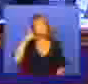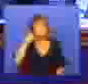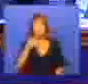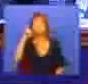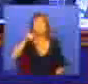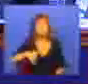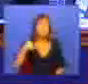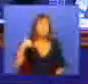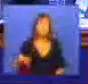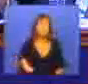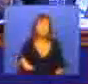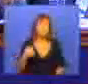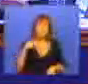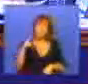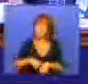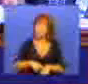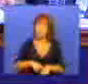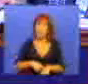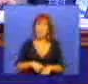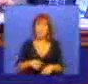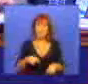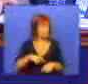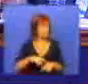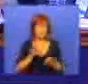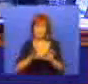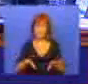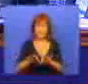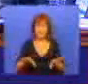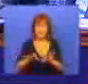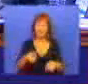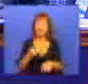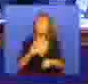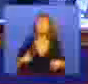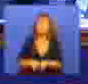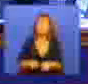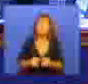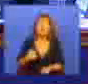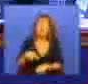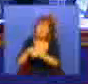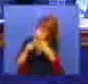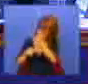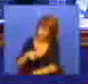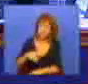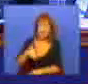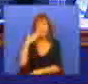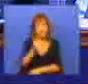tentar. E o momento é toda a hora. Porque é que o Sr. Ministro também não tenta?